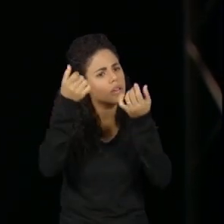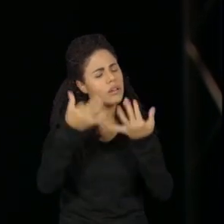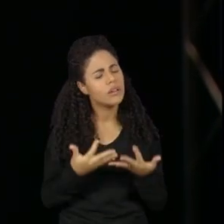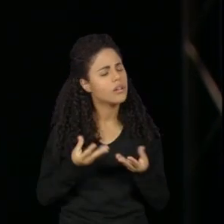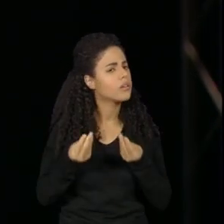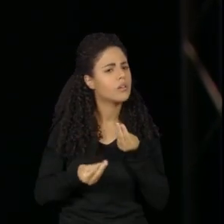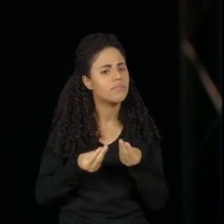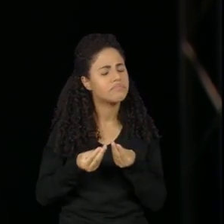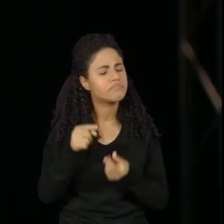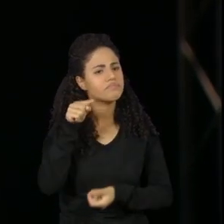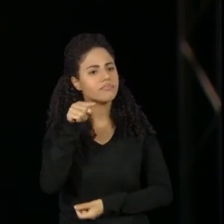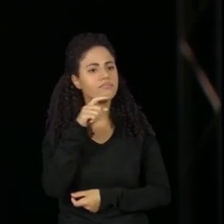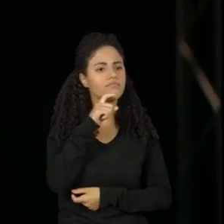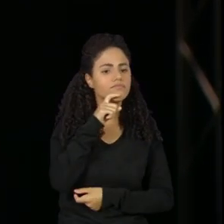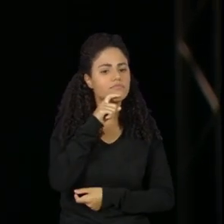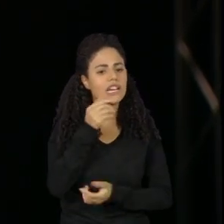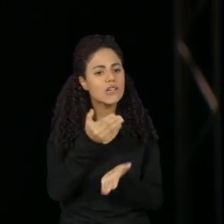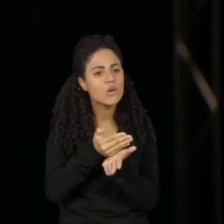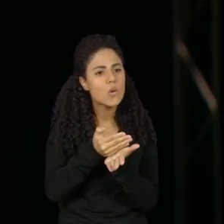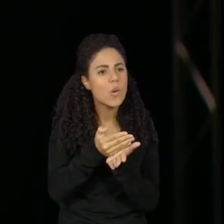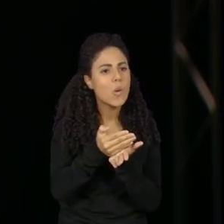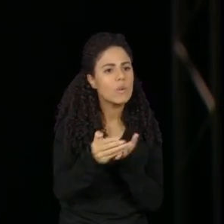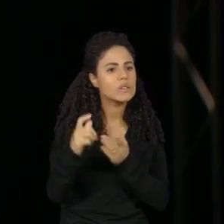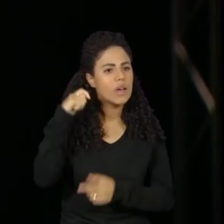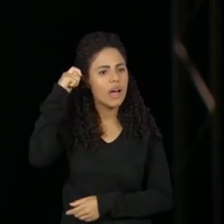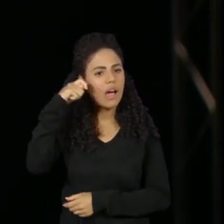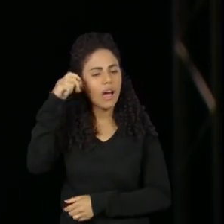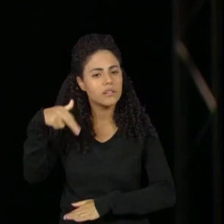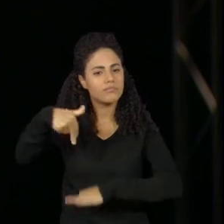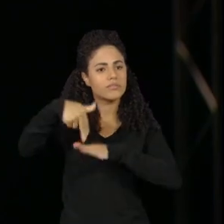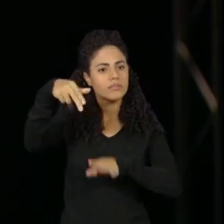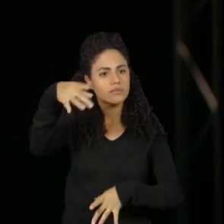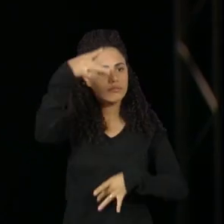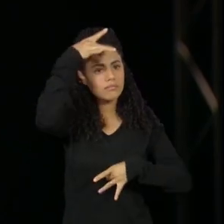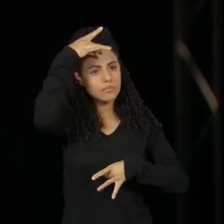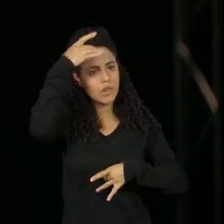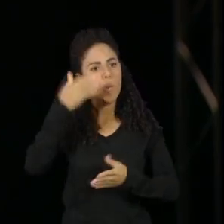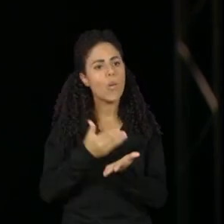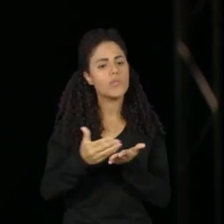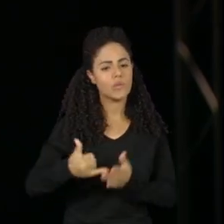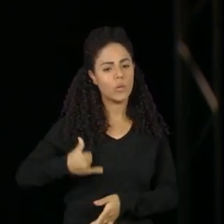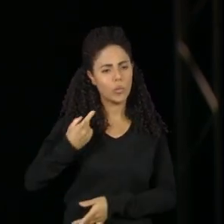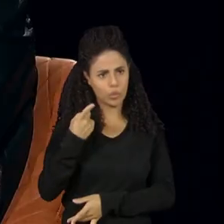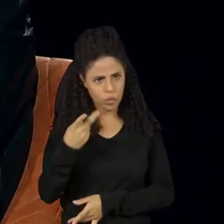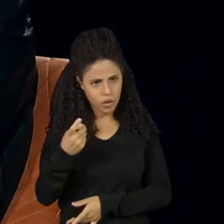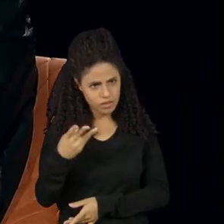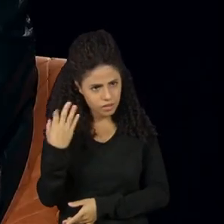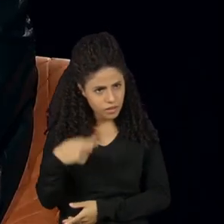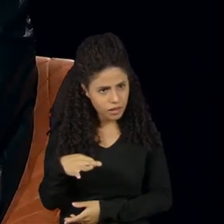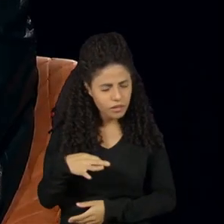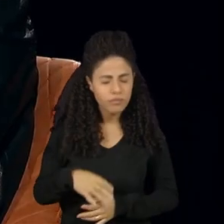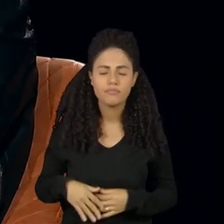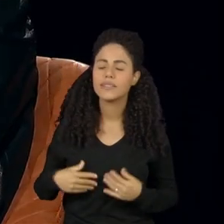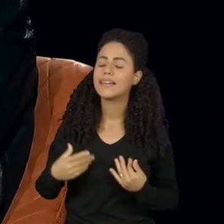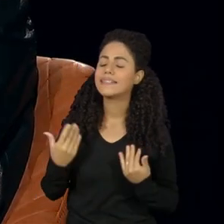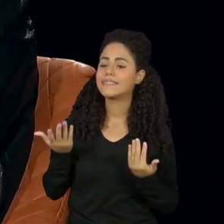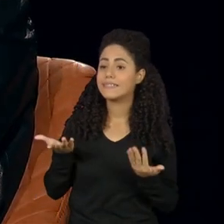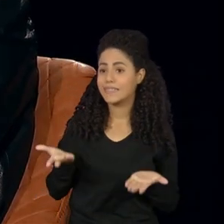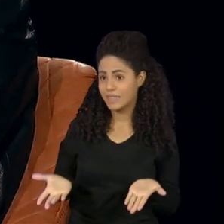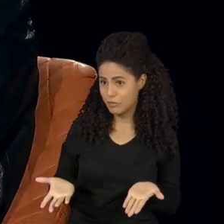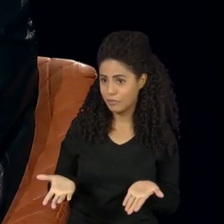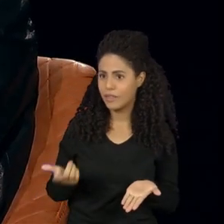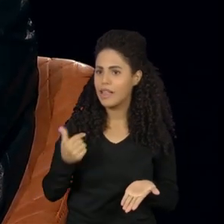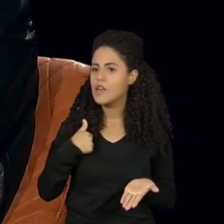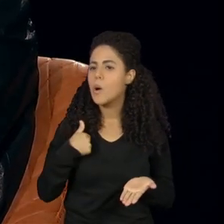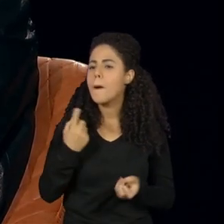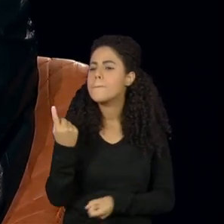começou a fazer os seus primeiros papéis nos palcos aos 12 anos, por aí, assim, é isso mesmo? Na verdade, acho que o